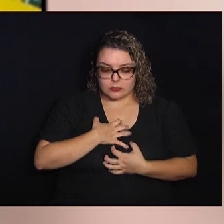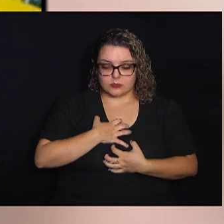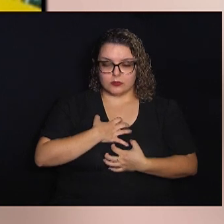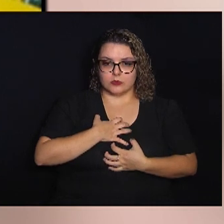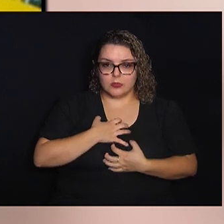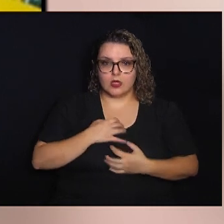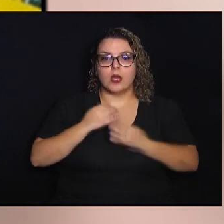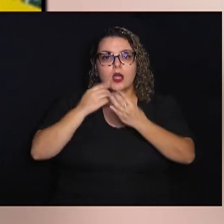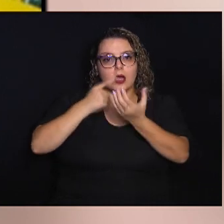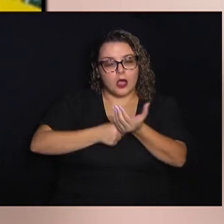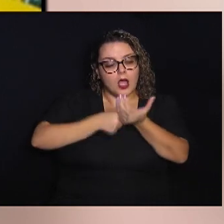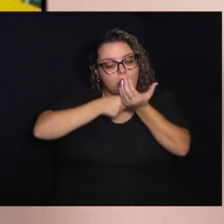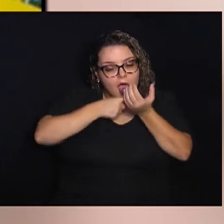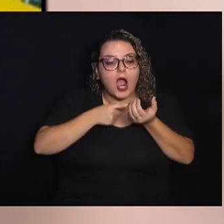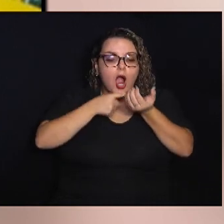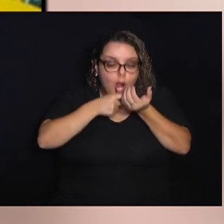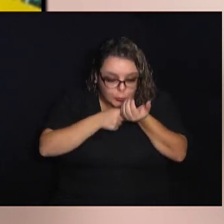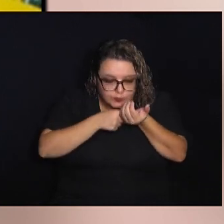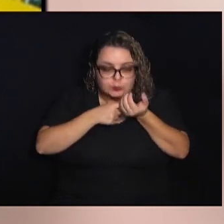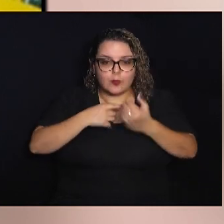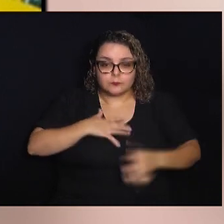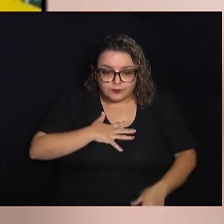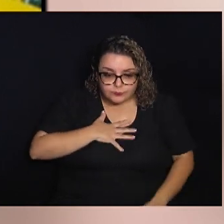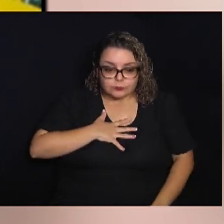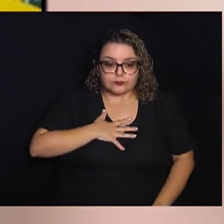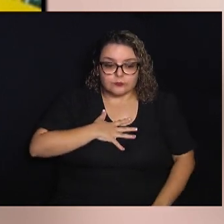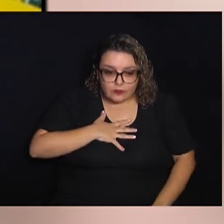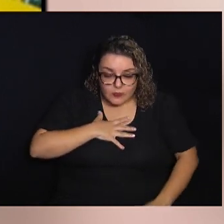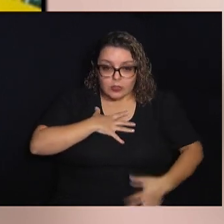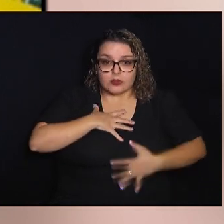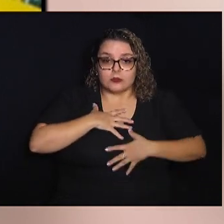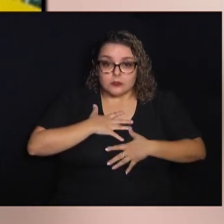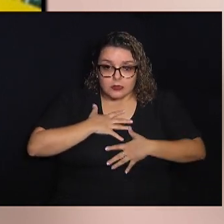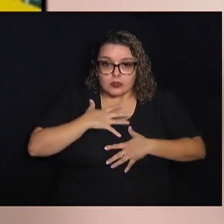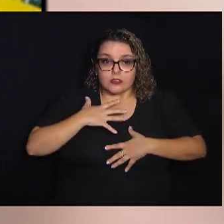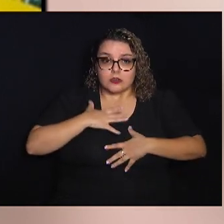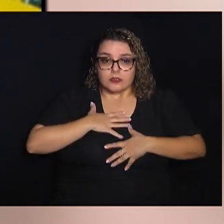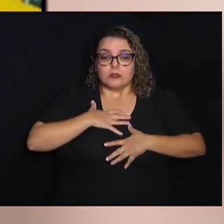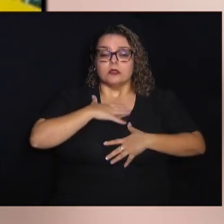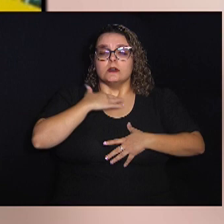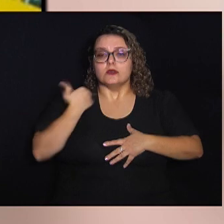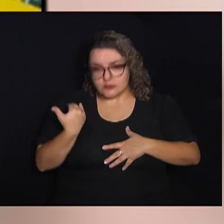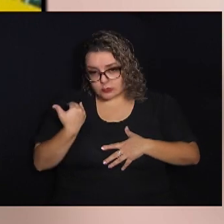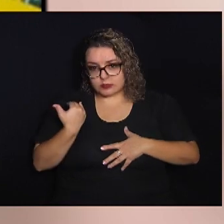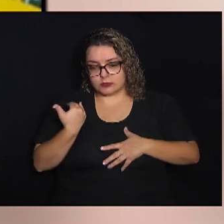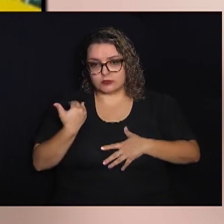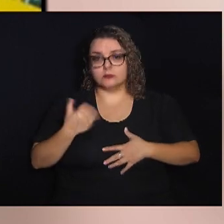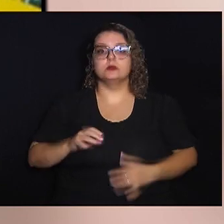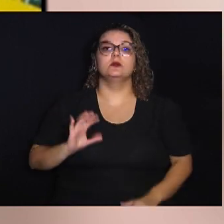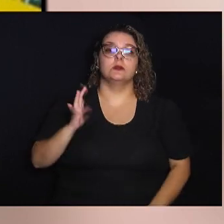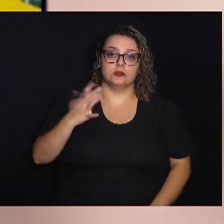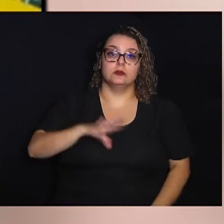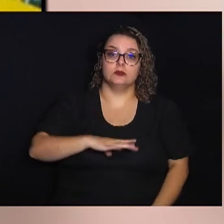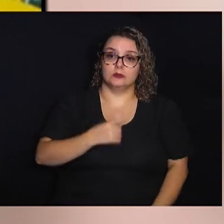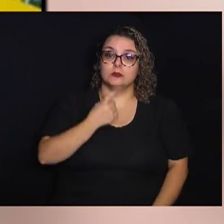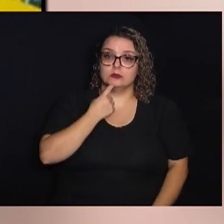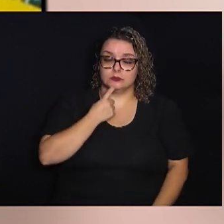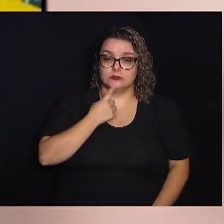um cachorro-quente e morreu por asfixia. O caso aconteceu em Campinas em setembro